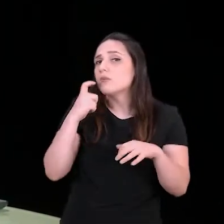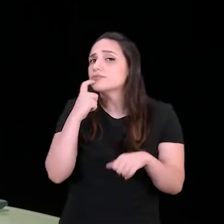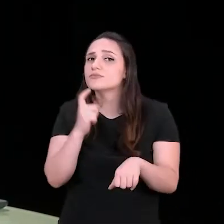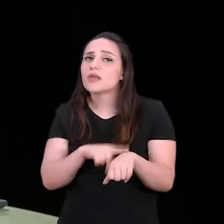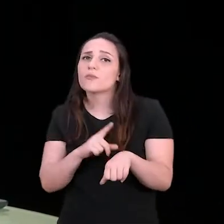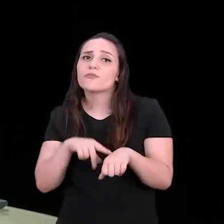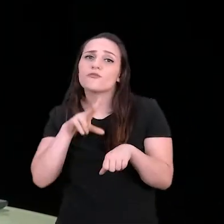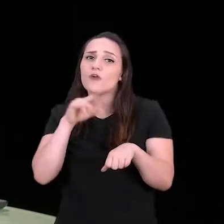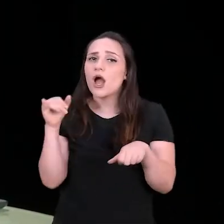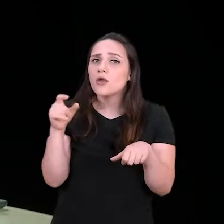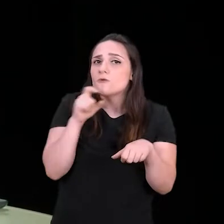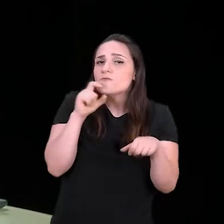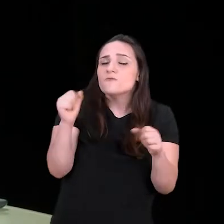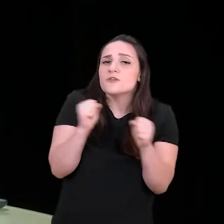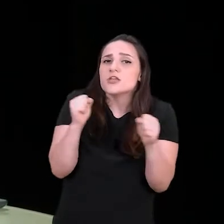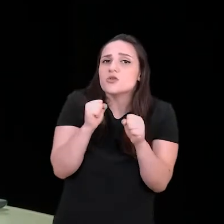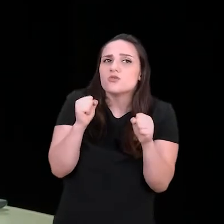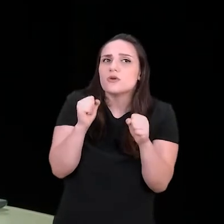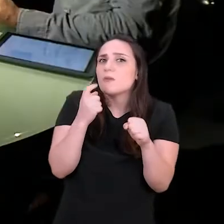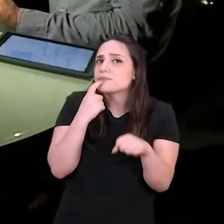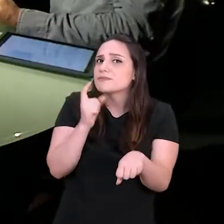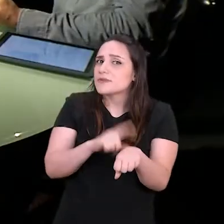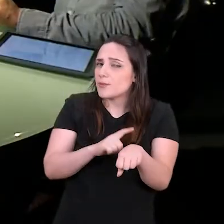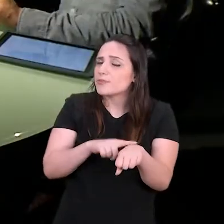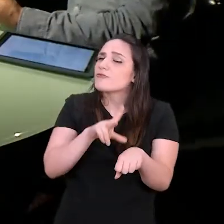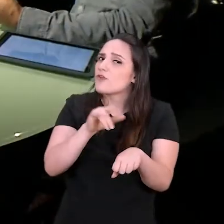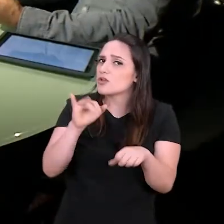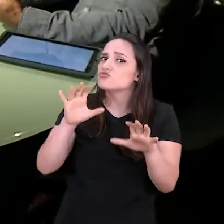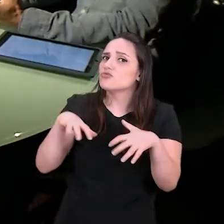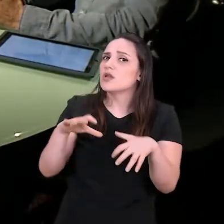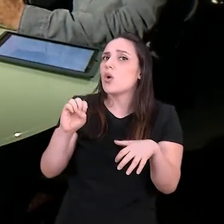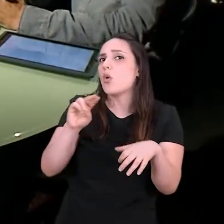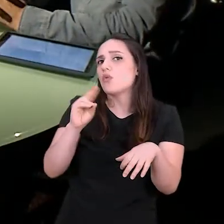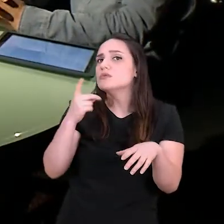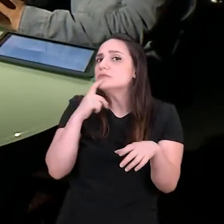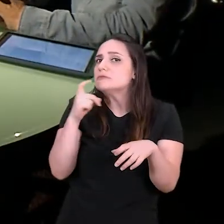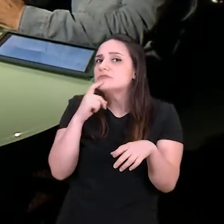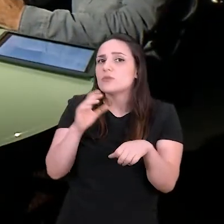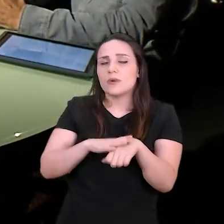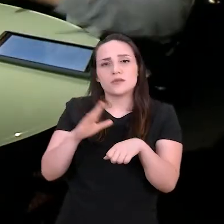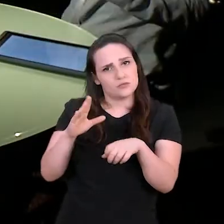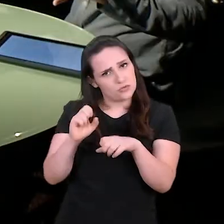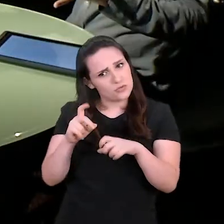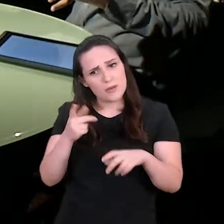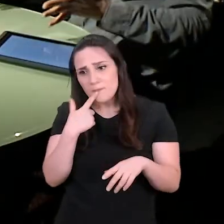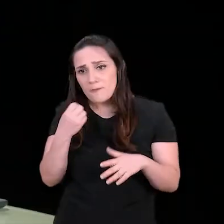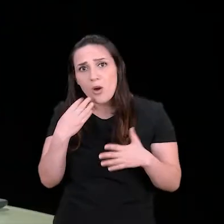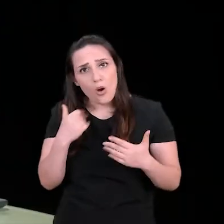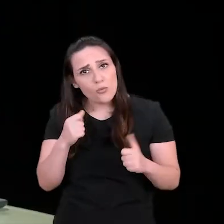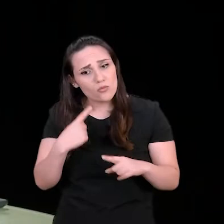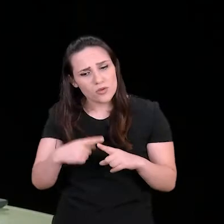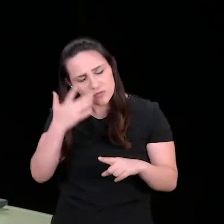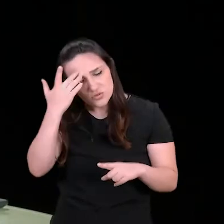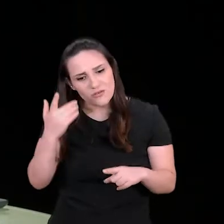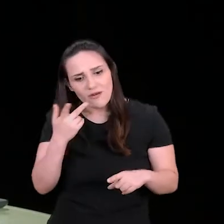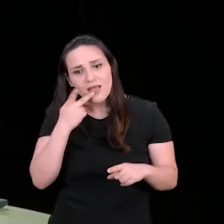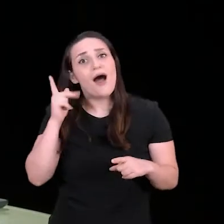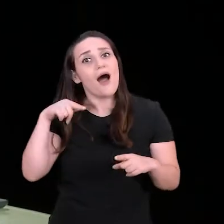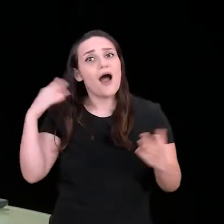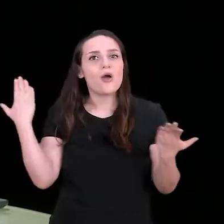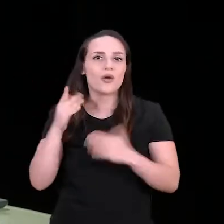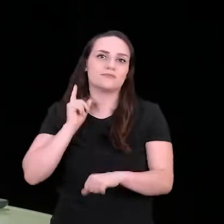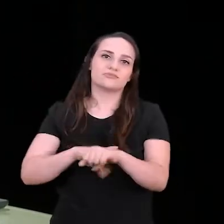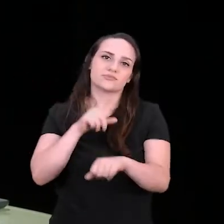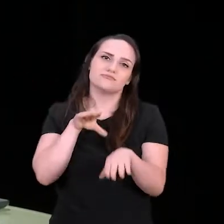ao vivo, e isso tem realmente, daqui a pouco chove, daqui a pouco esfria, isso é o poder da comunicação, né? O grande poder